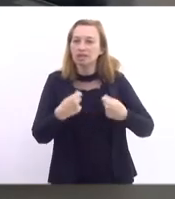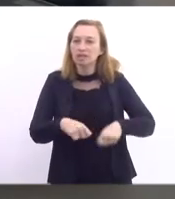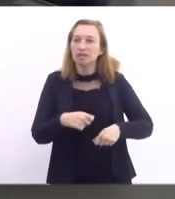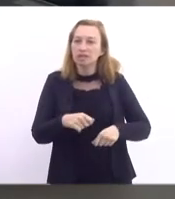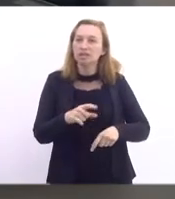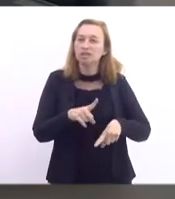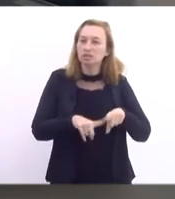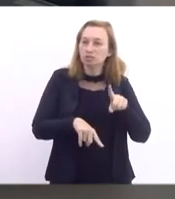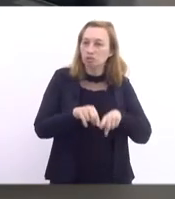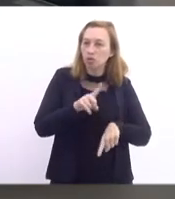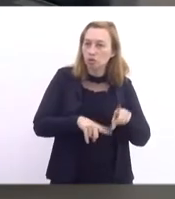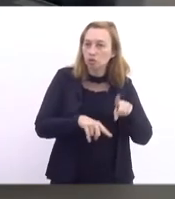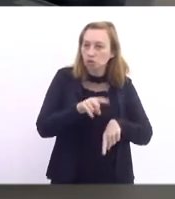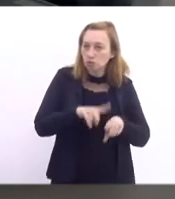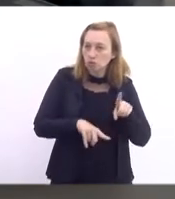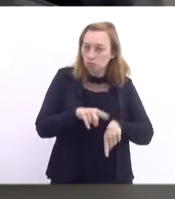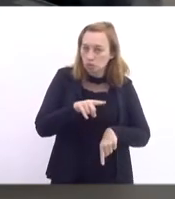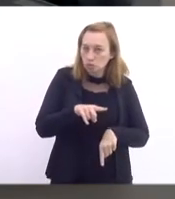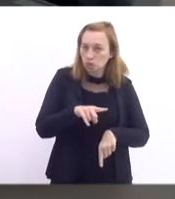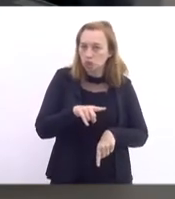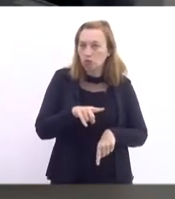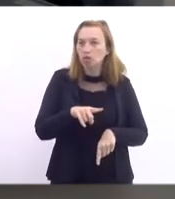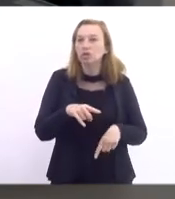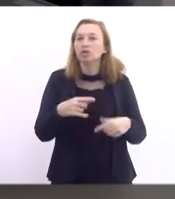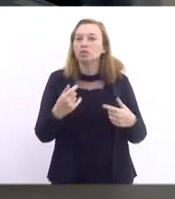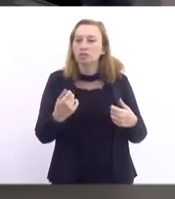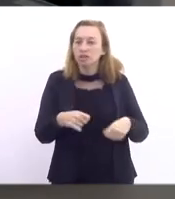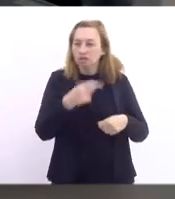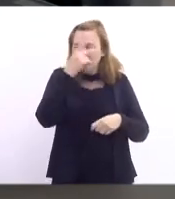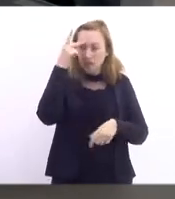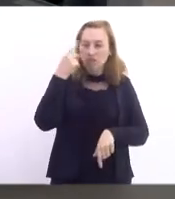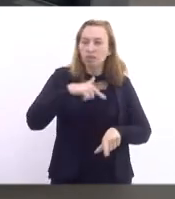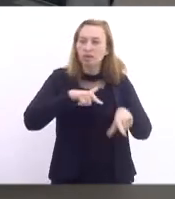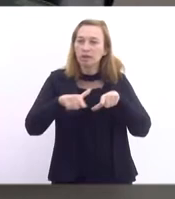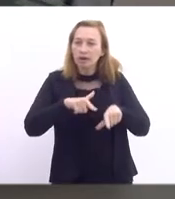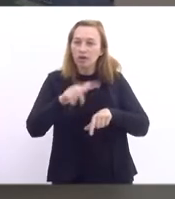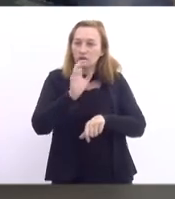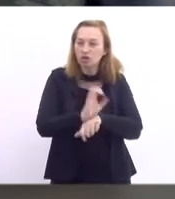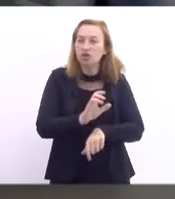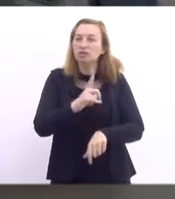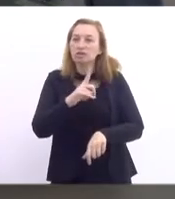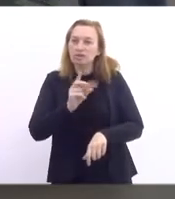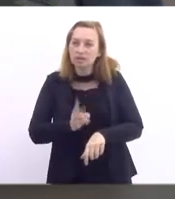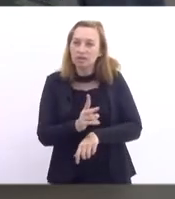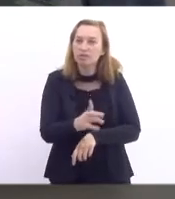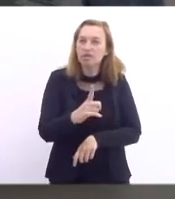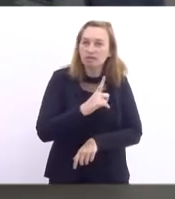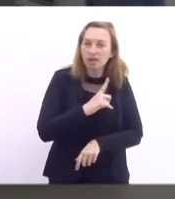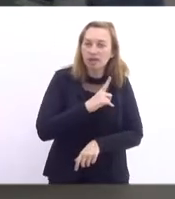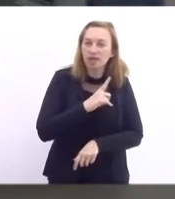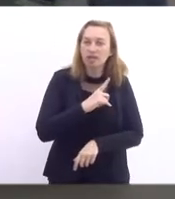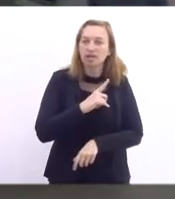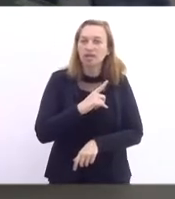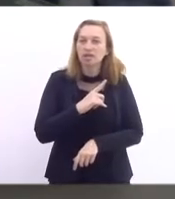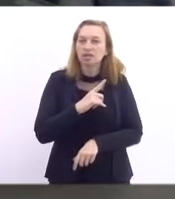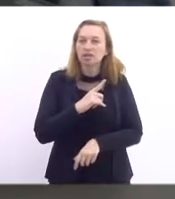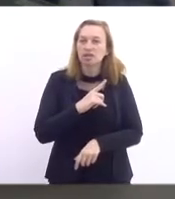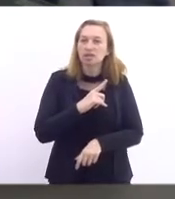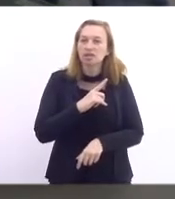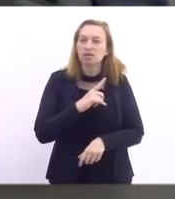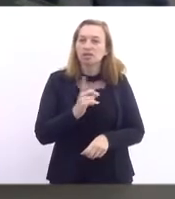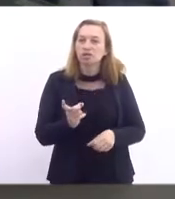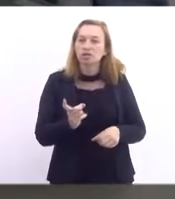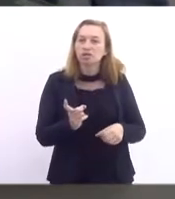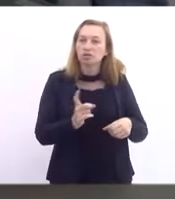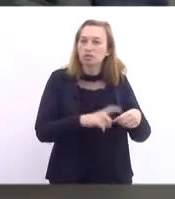equipamento elas são intensivas em mão de obra tão o estado sem ter uma demanda é por reposição salarial